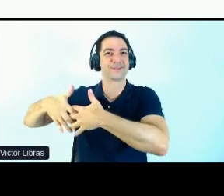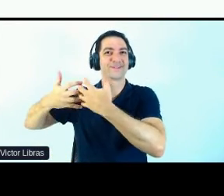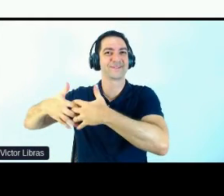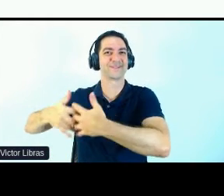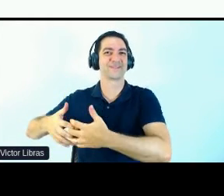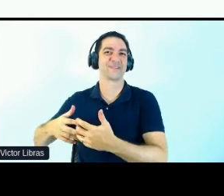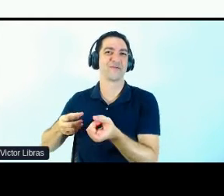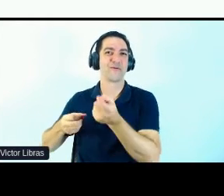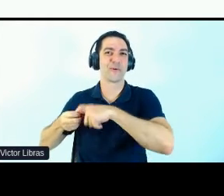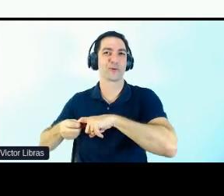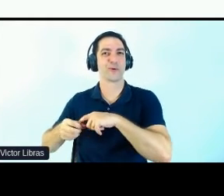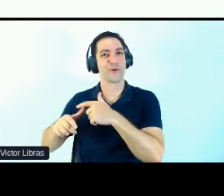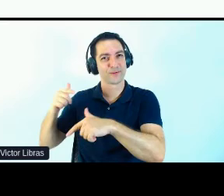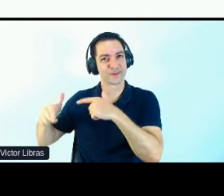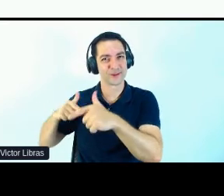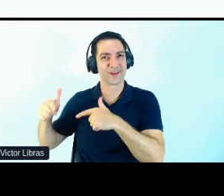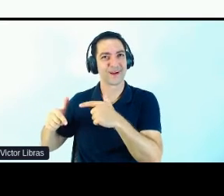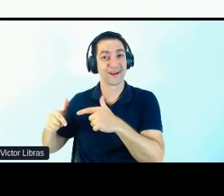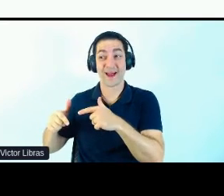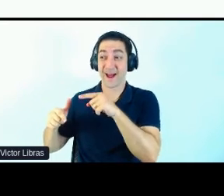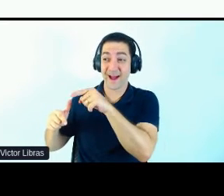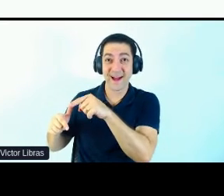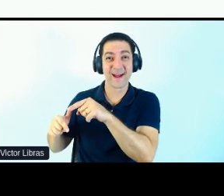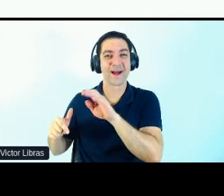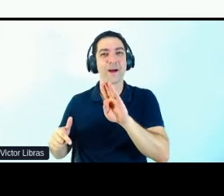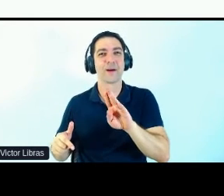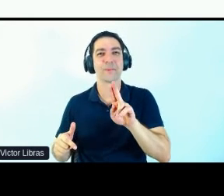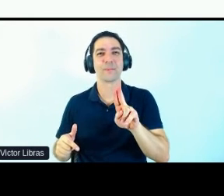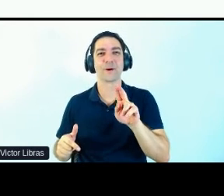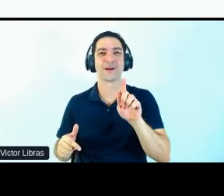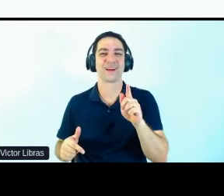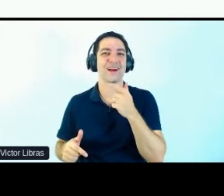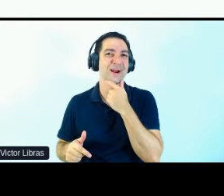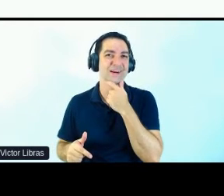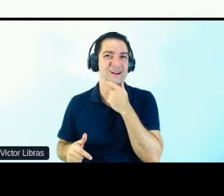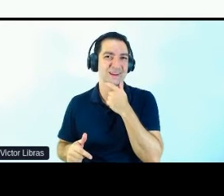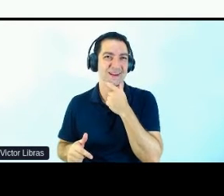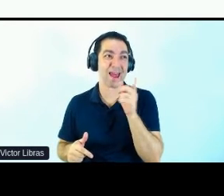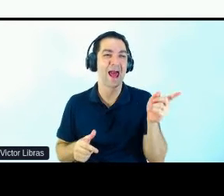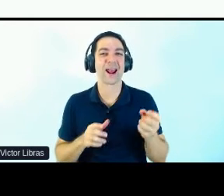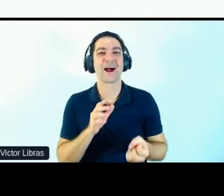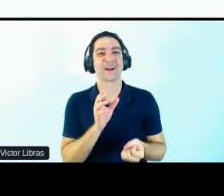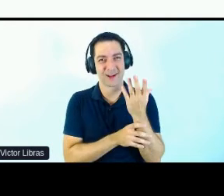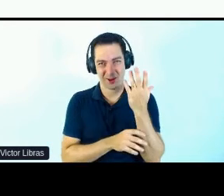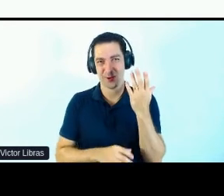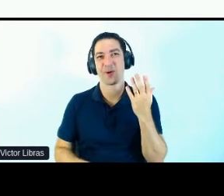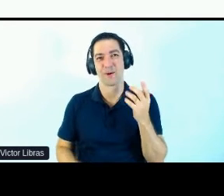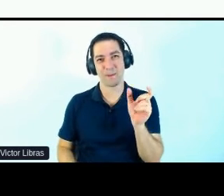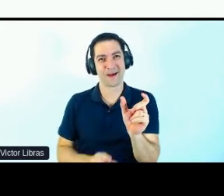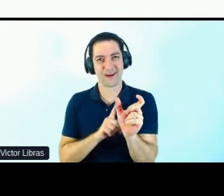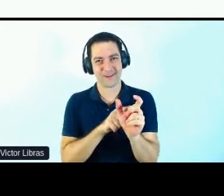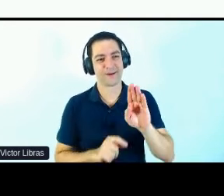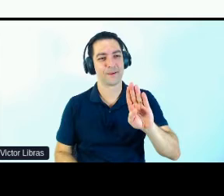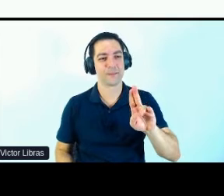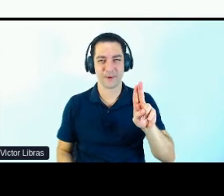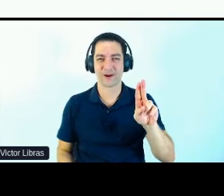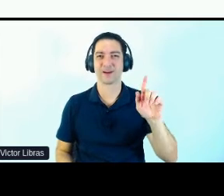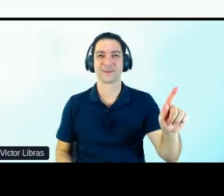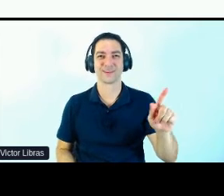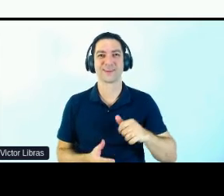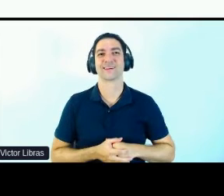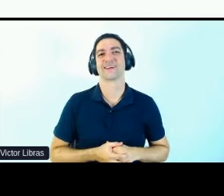ou mariposas, né? E dentre as inúmeras contribuições também, ela nos deixa essa frase